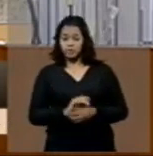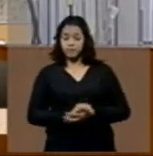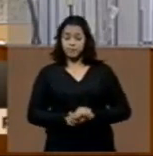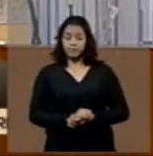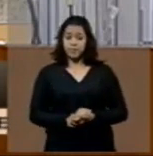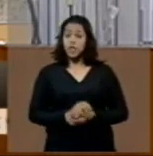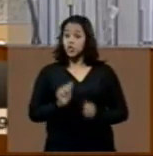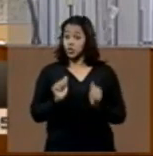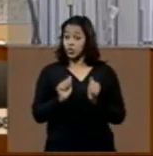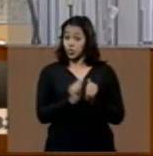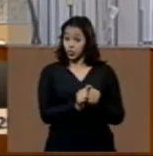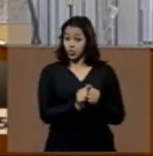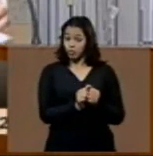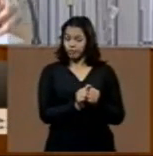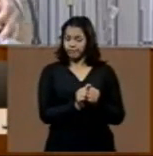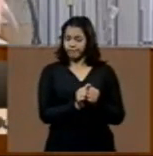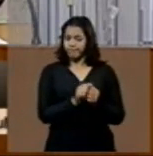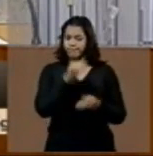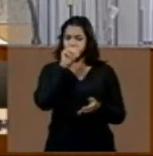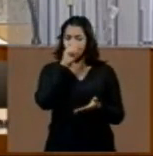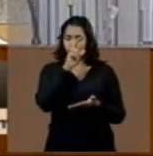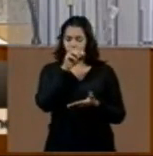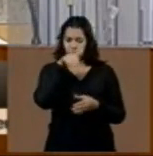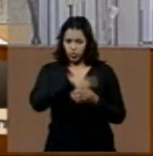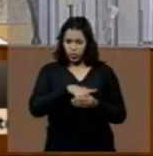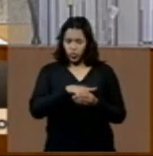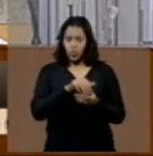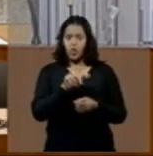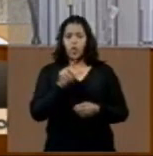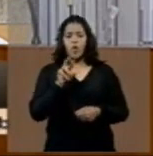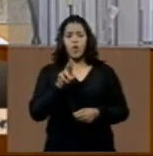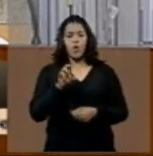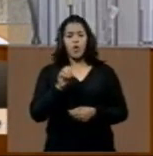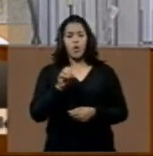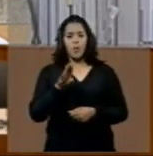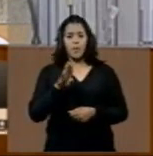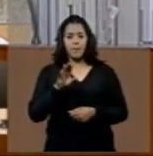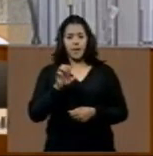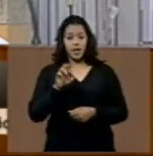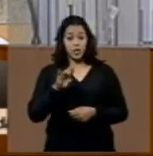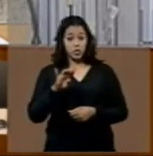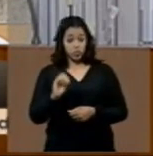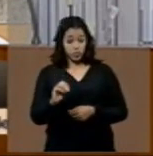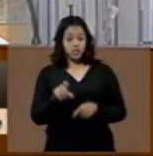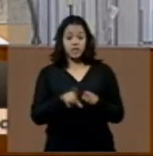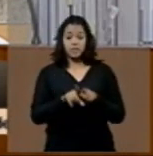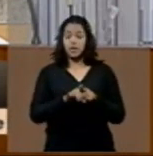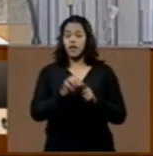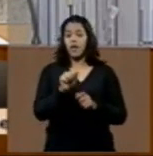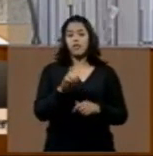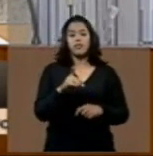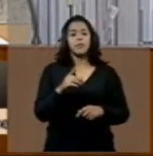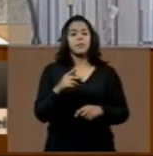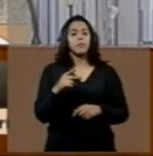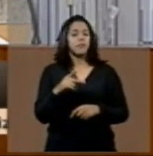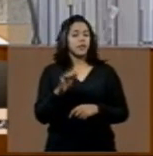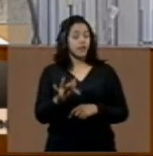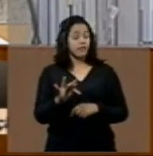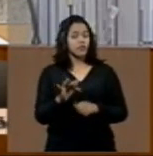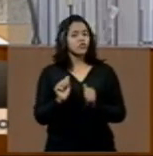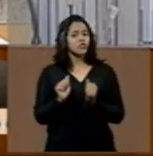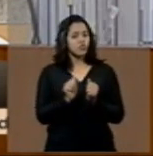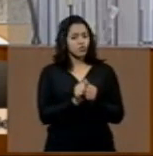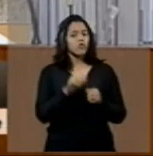ministro relator, o ministro Roberto Barroso, e na arguição de descumprimento de preceito fundamental, acompanhou o ministro